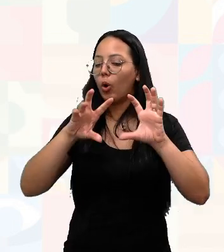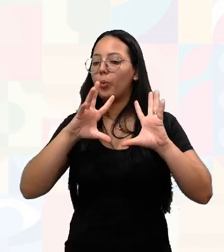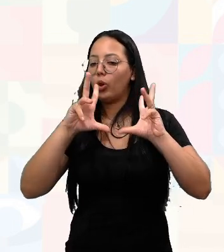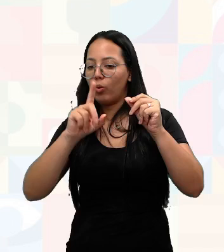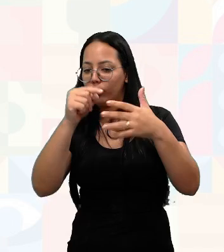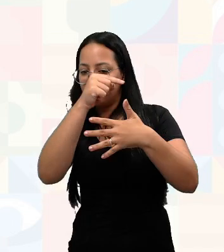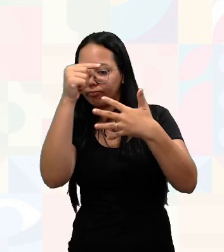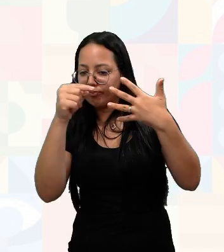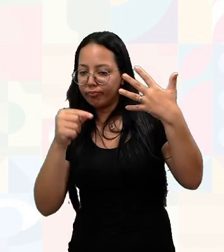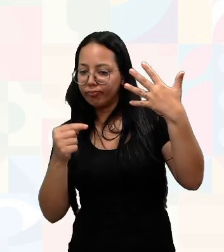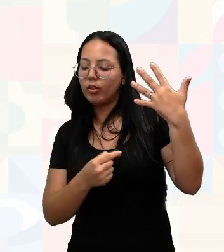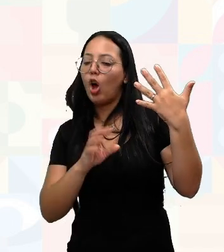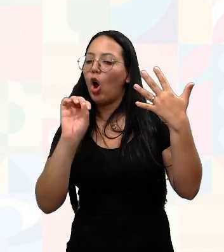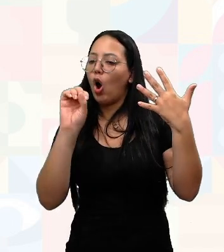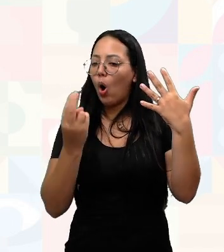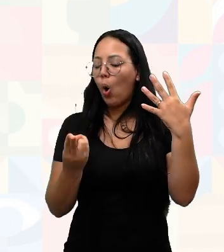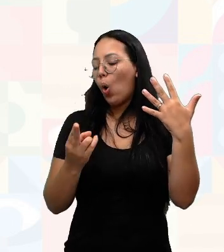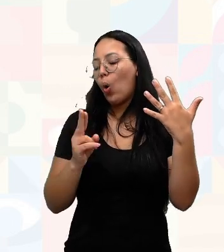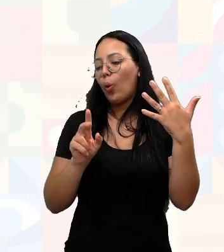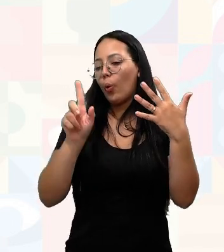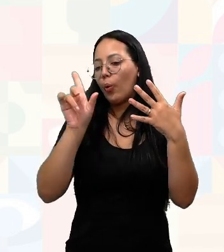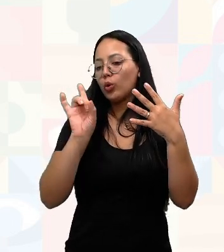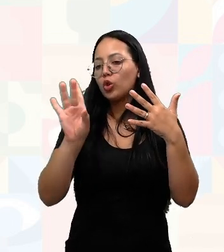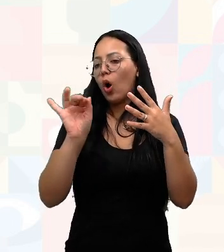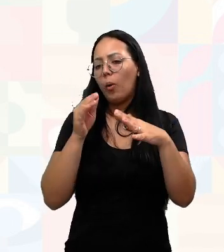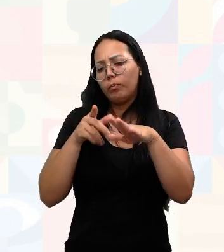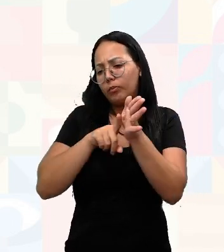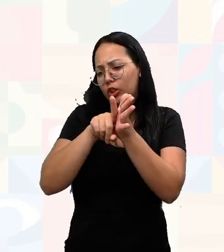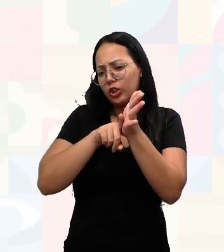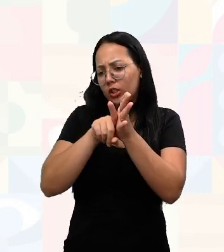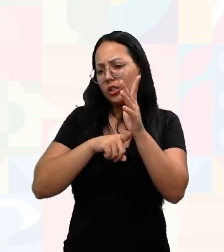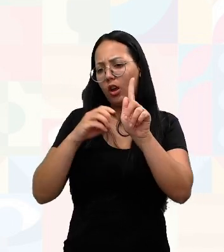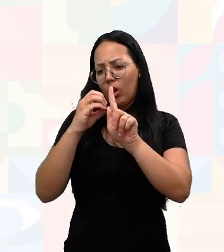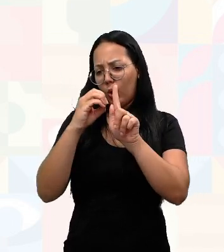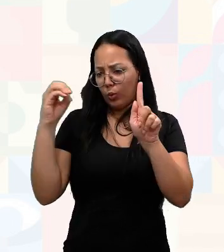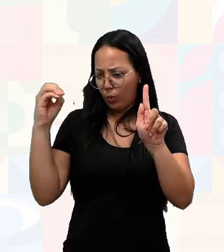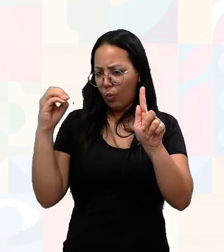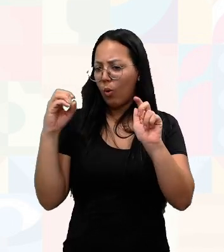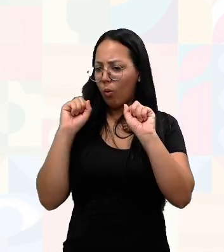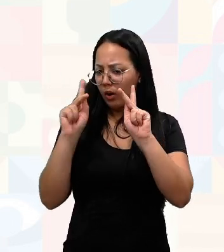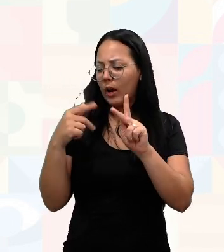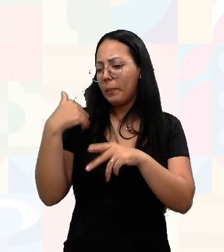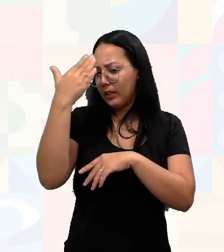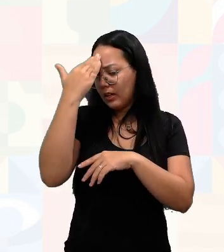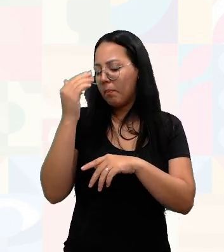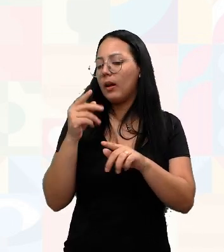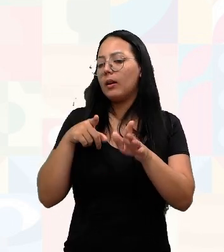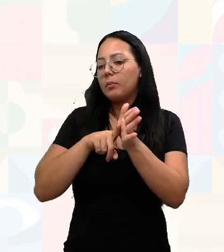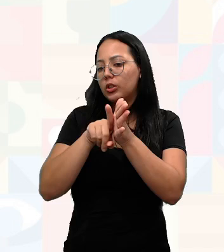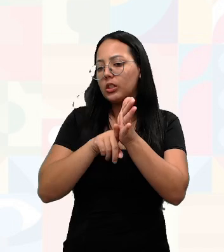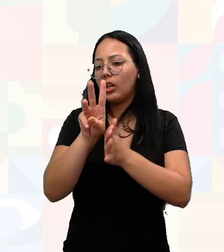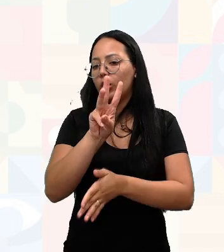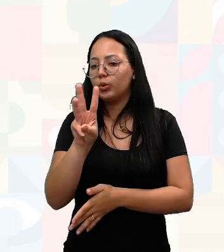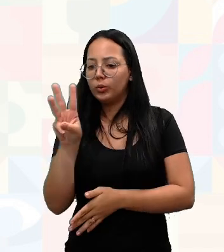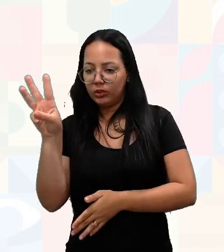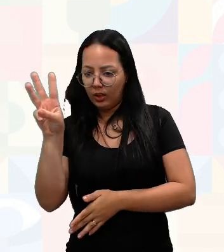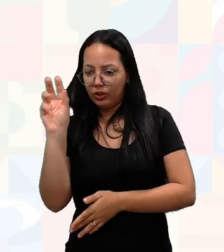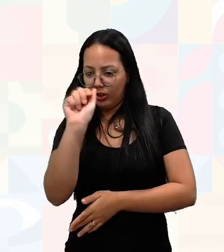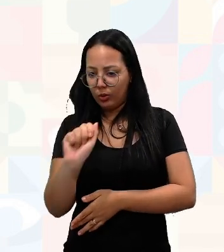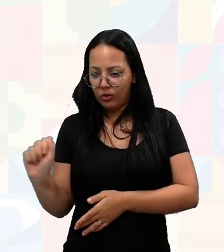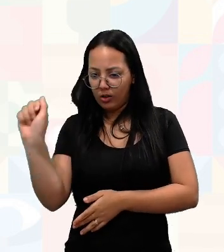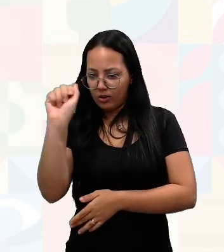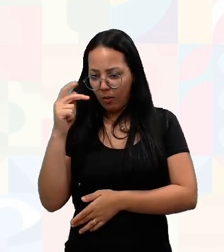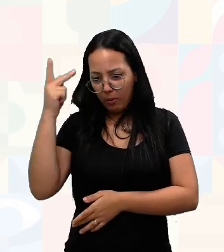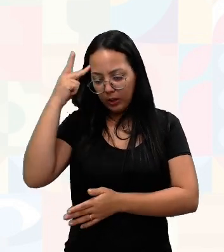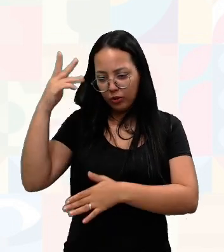aspectos, ou simplesmente dar um Google aí, tá? Para o site da Associação Paulista para o Desenvolvimento